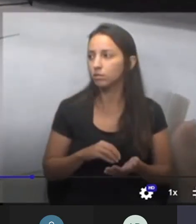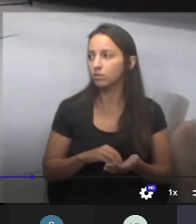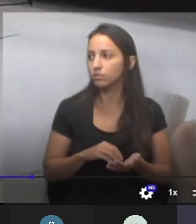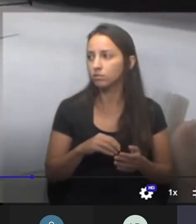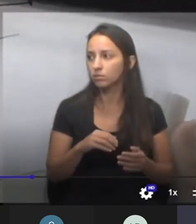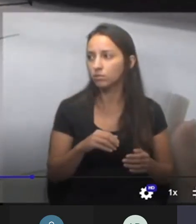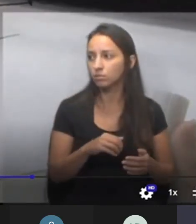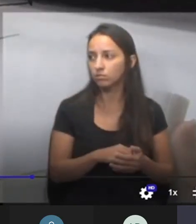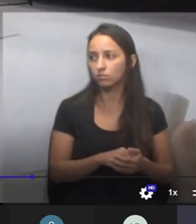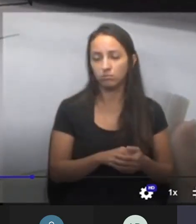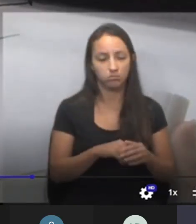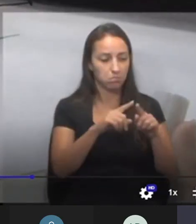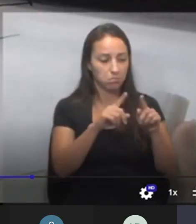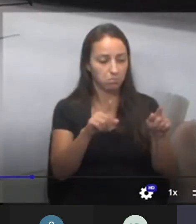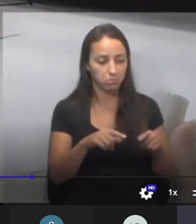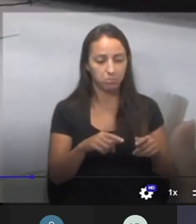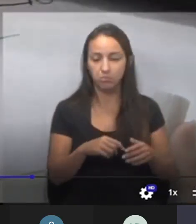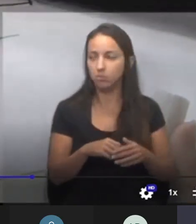lado aqui,